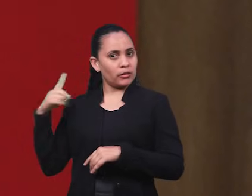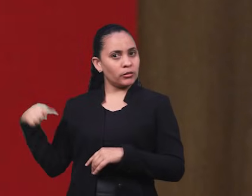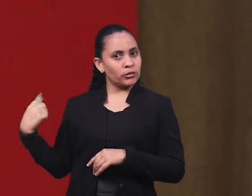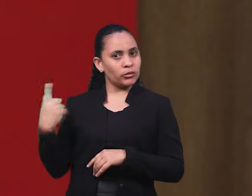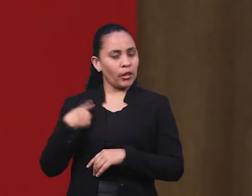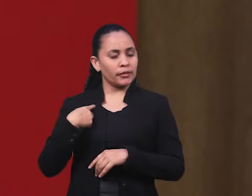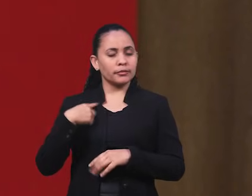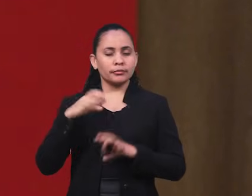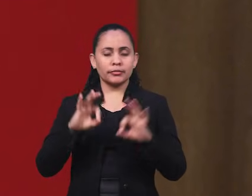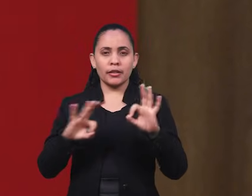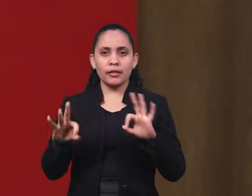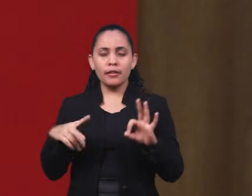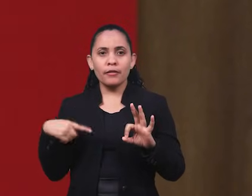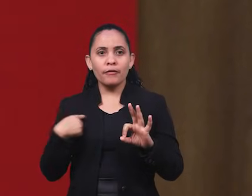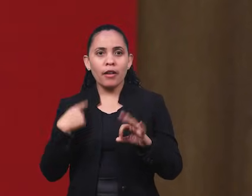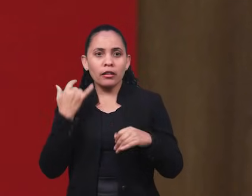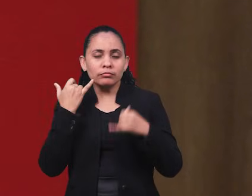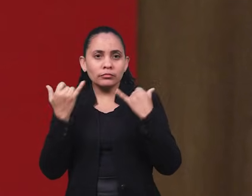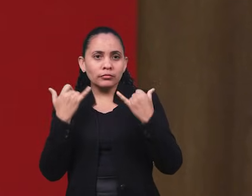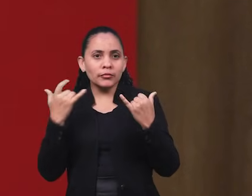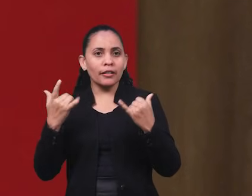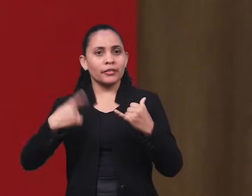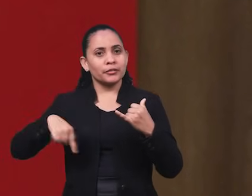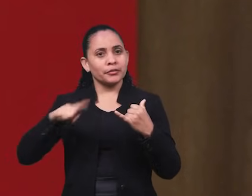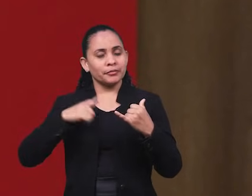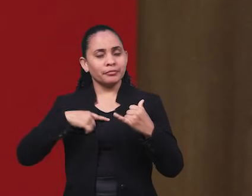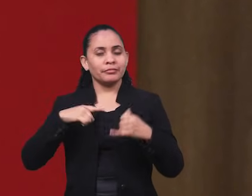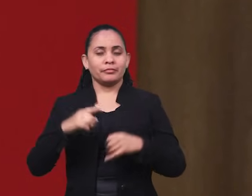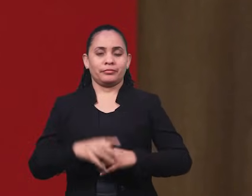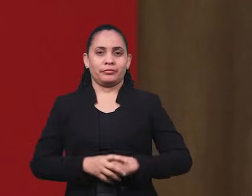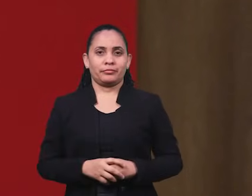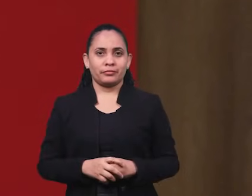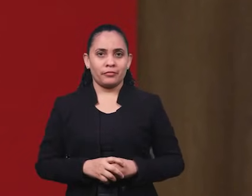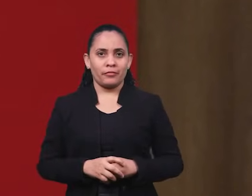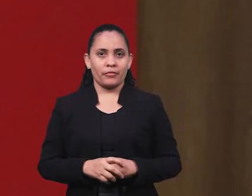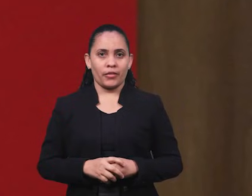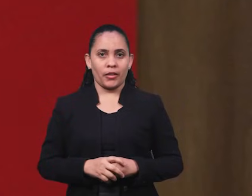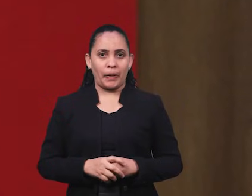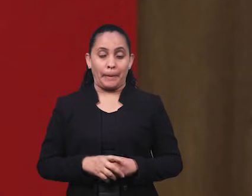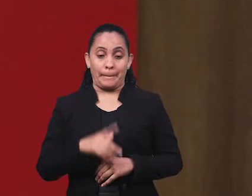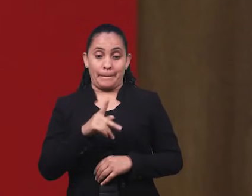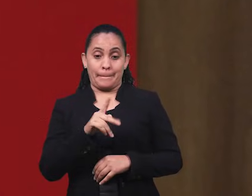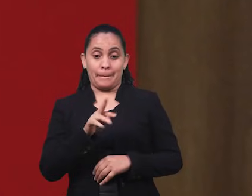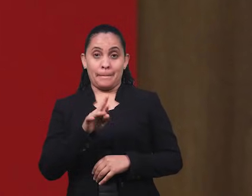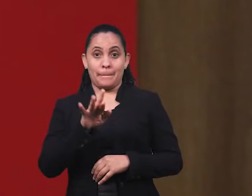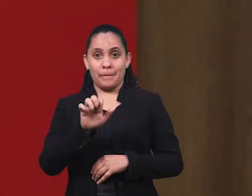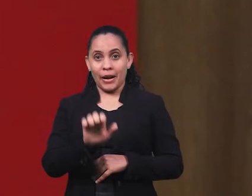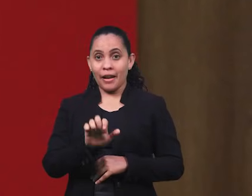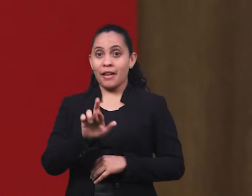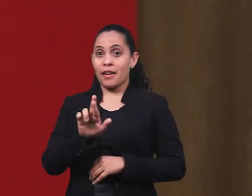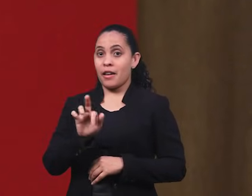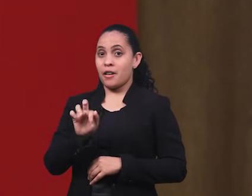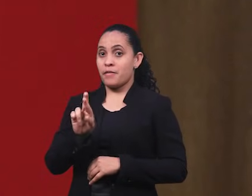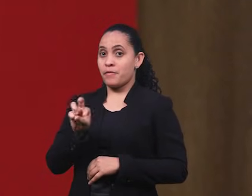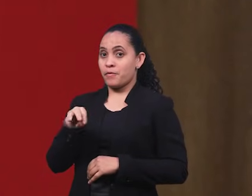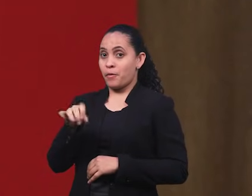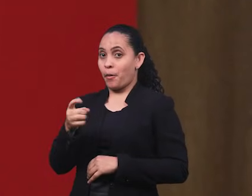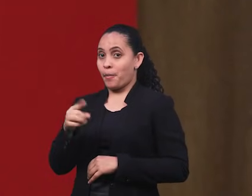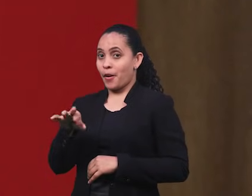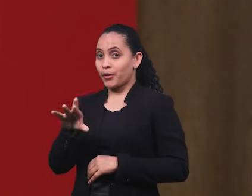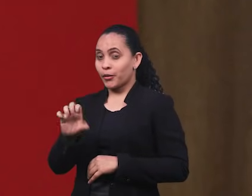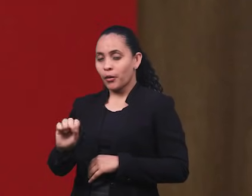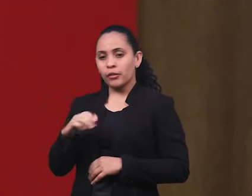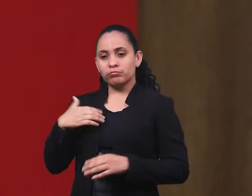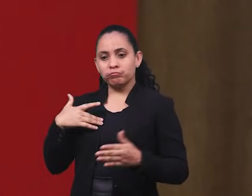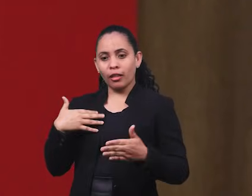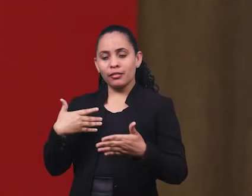nós fizemos vários comentários acerca dos pré-reformadores. Chegamos em Lutero,